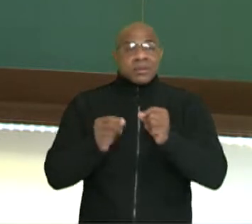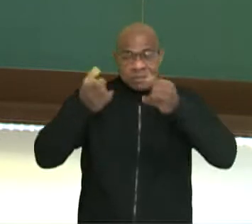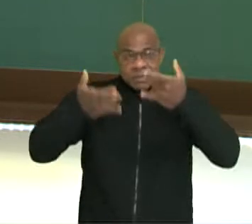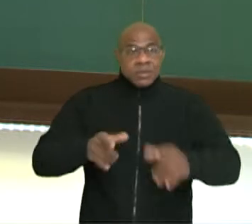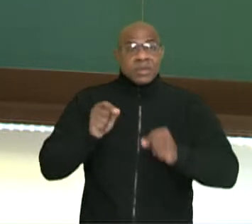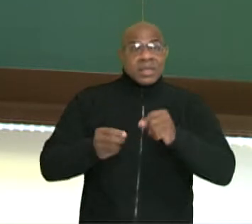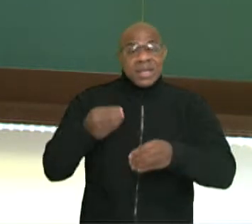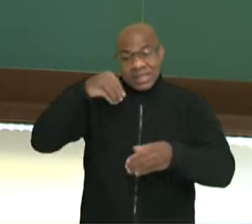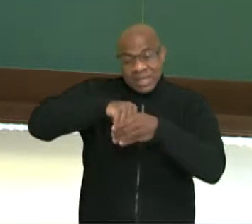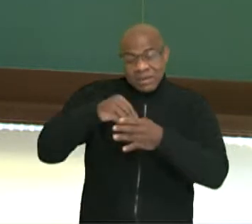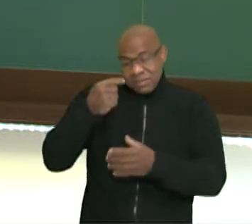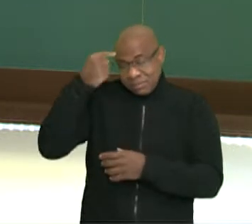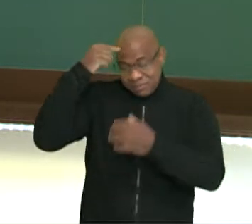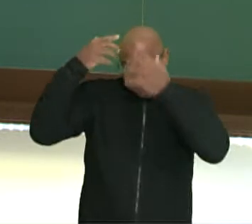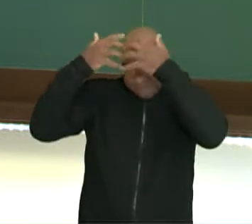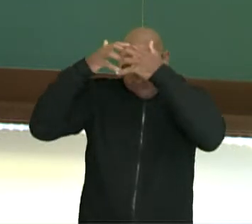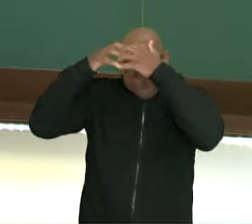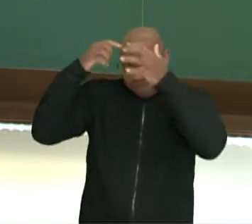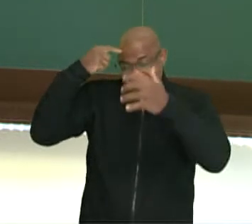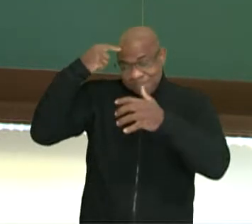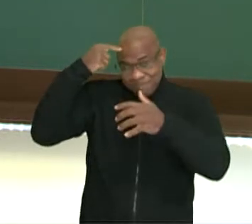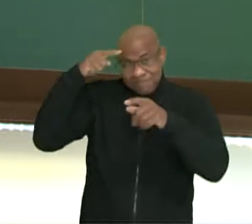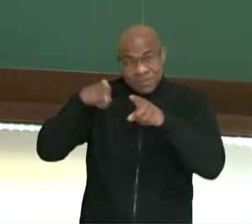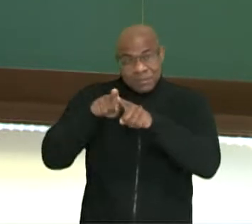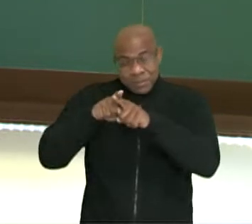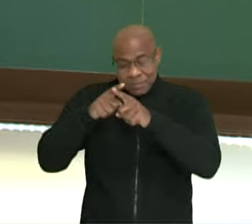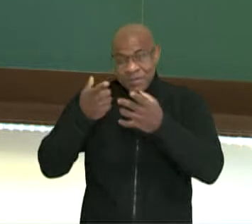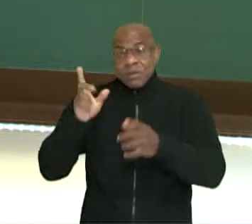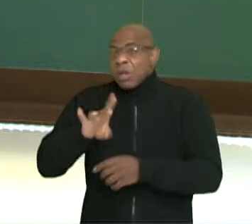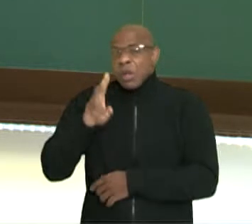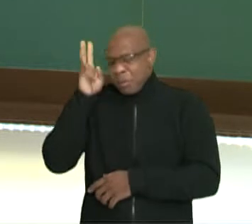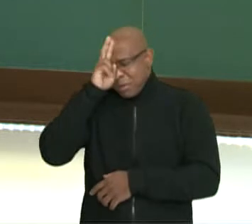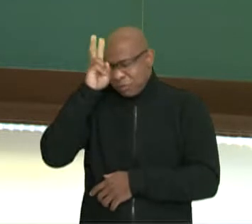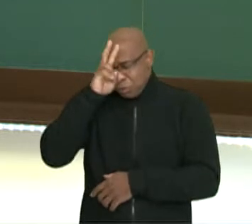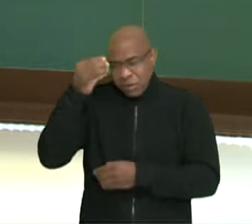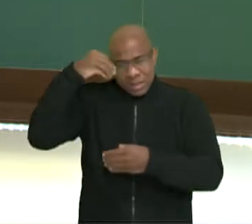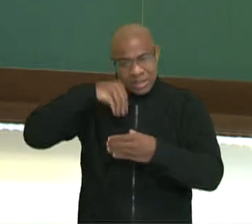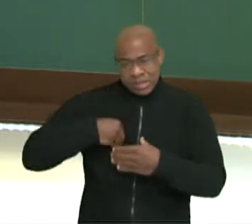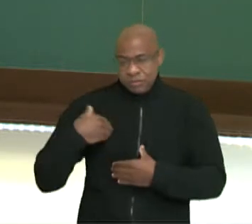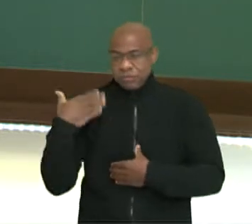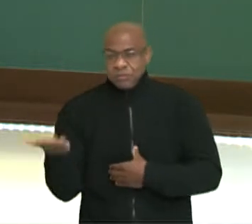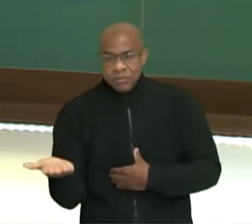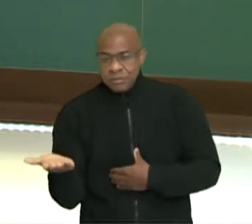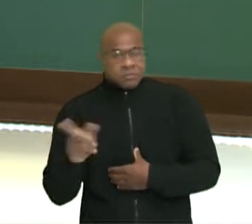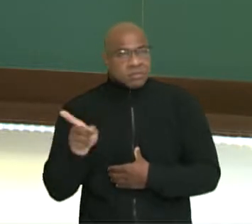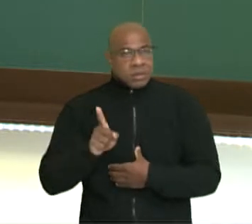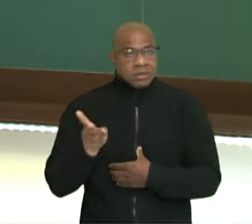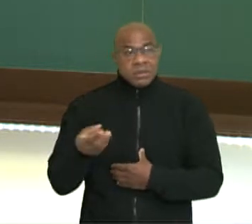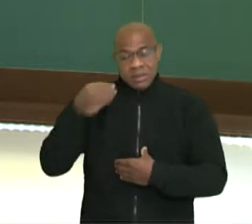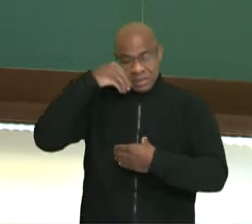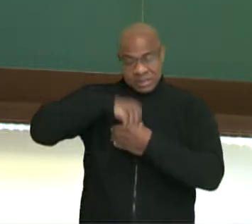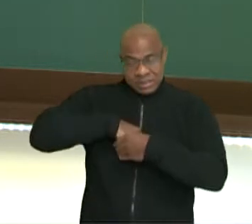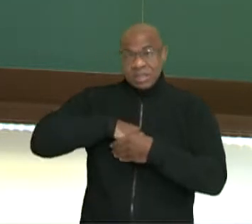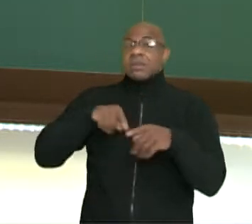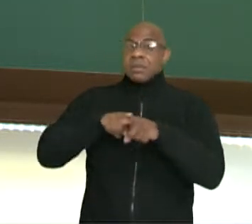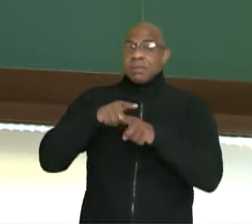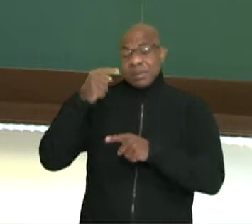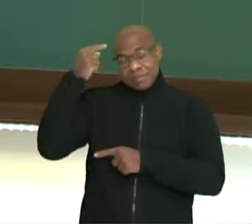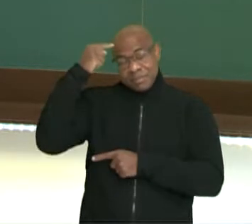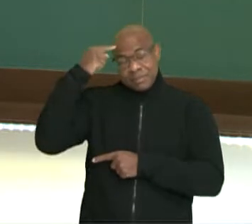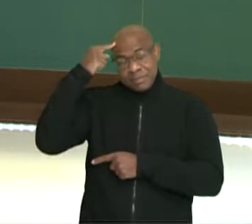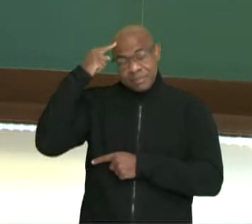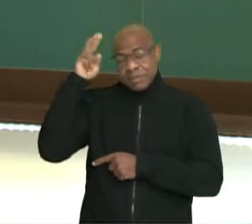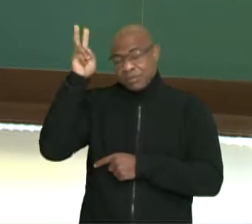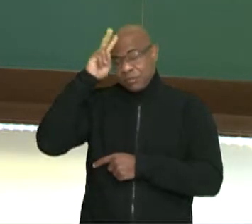da cabeça da menina. Então, não é só uma história externa ali da garota, passa na cabeça